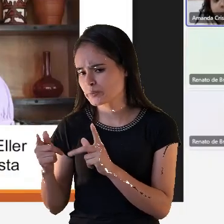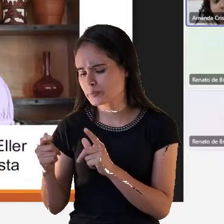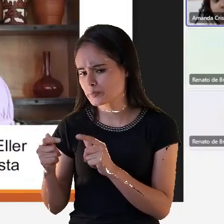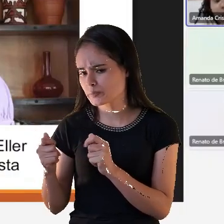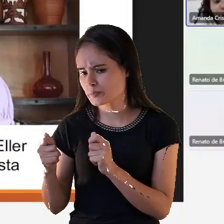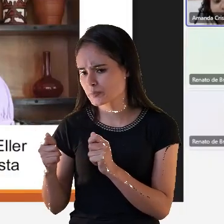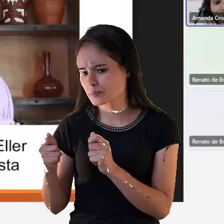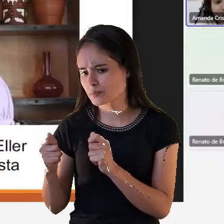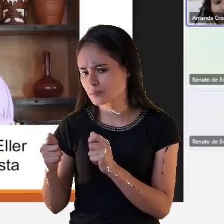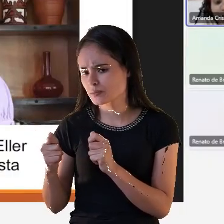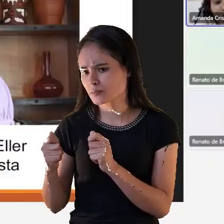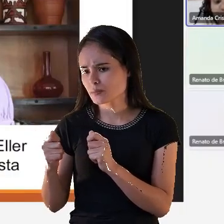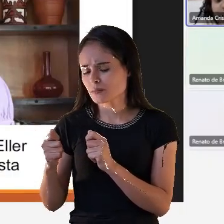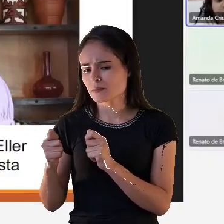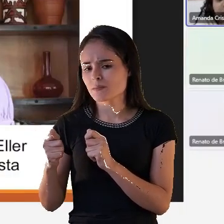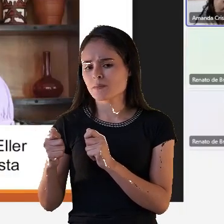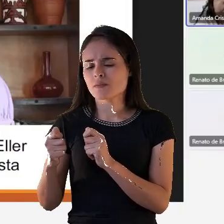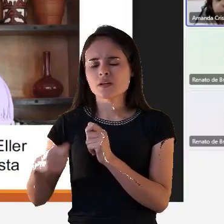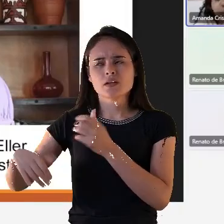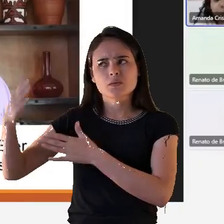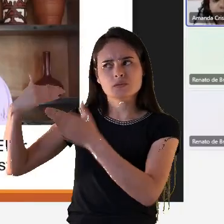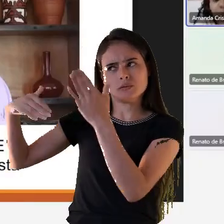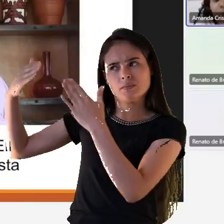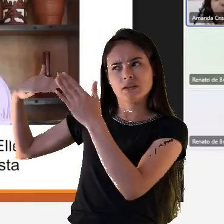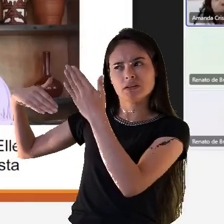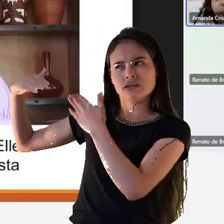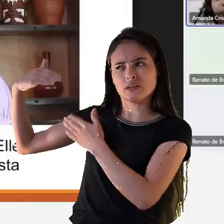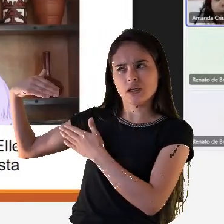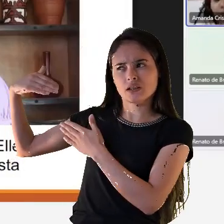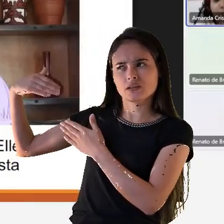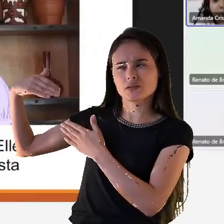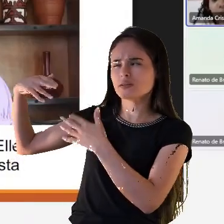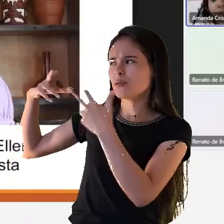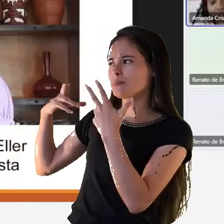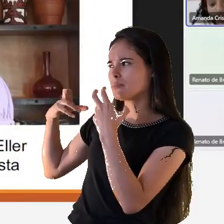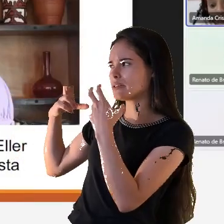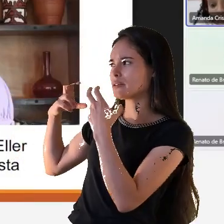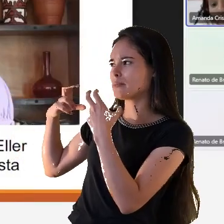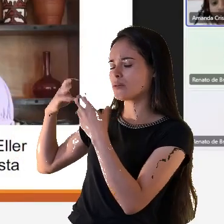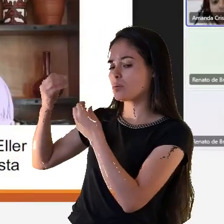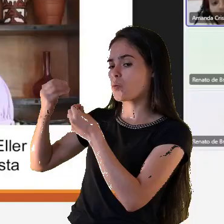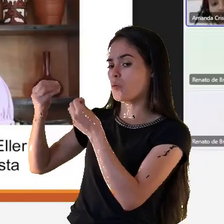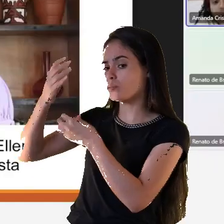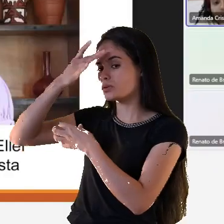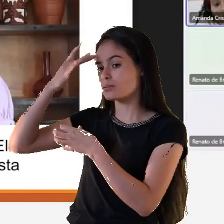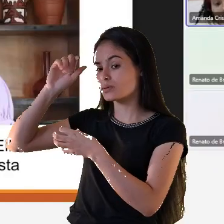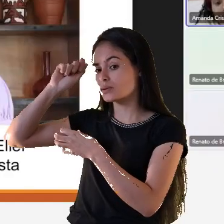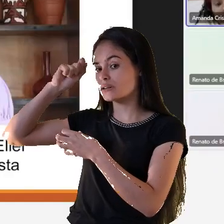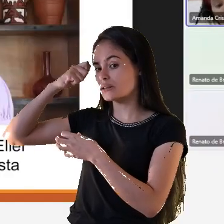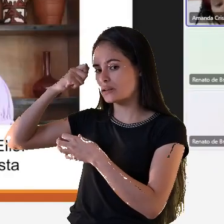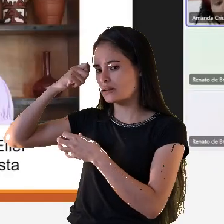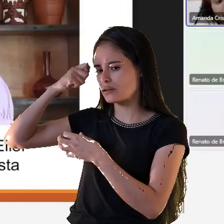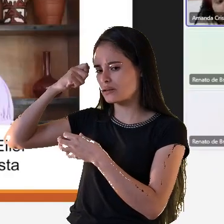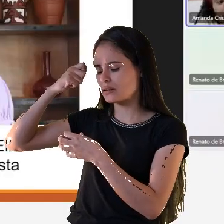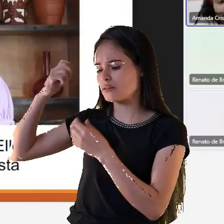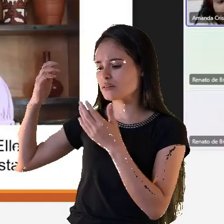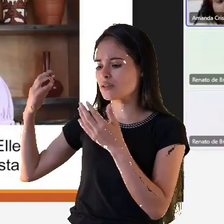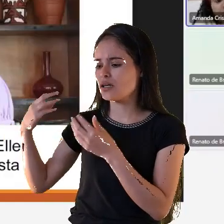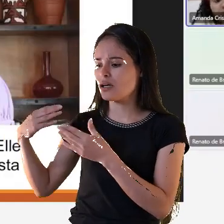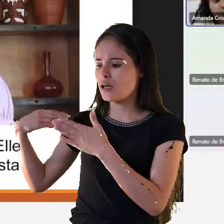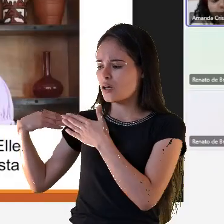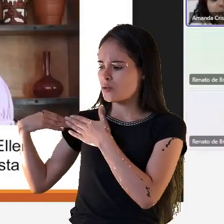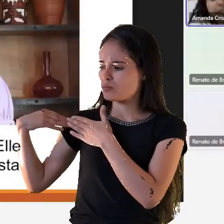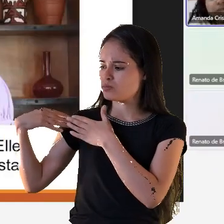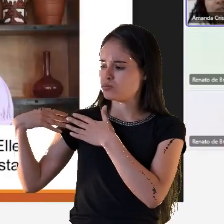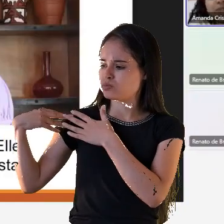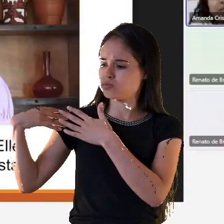toda a ciência com olhar afrocentrado, né, trazendo mesmo o protagonismo negro na ciência, né?